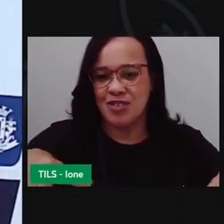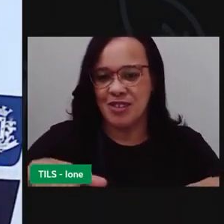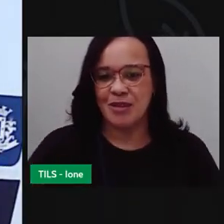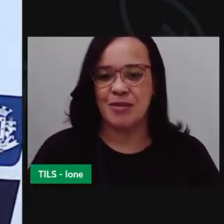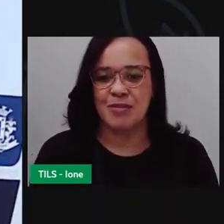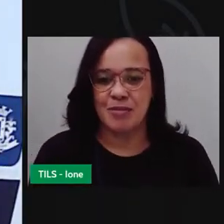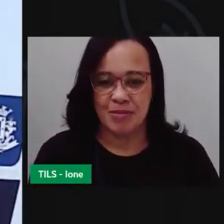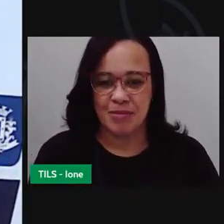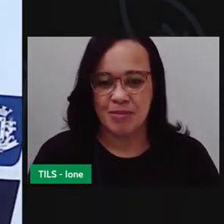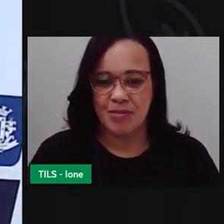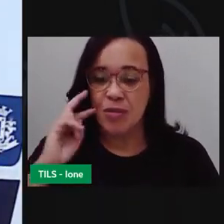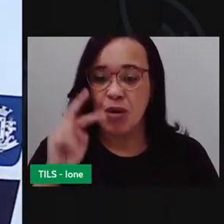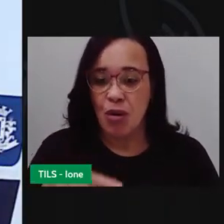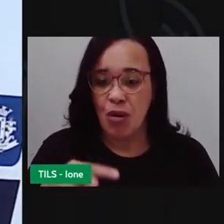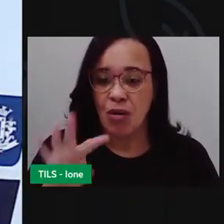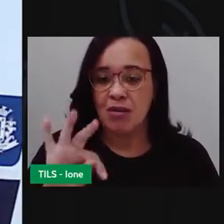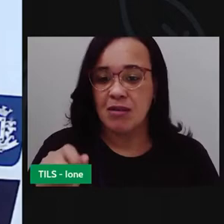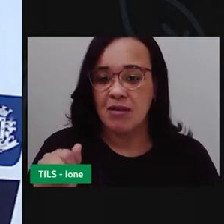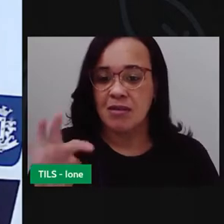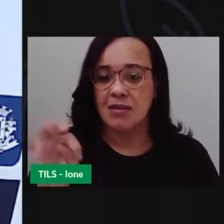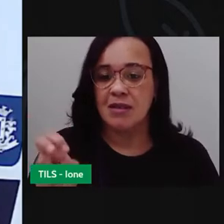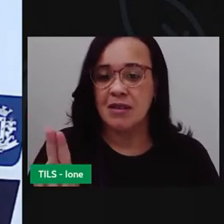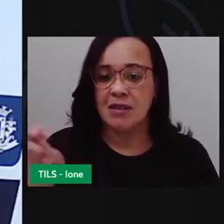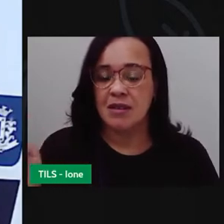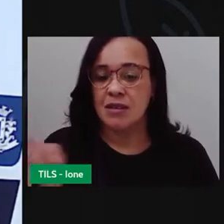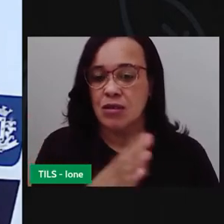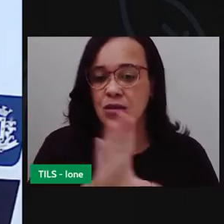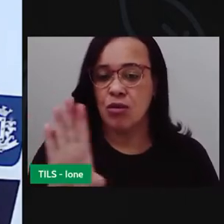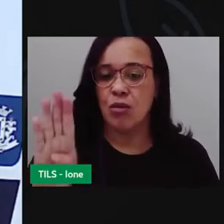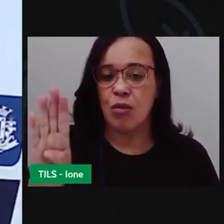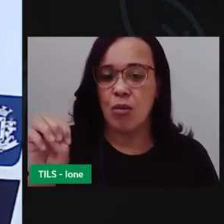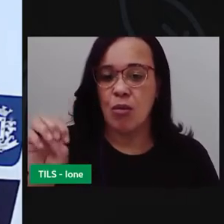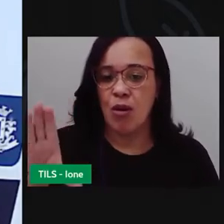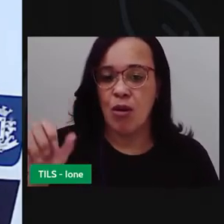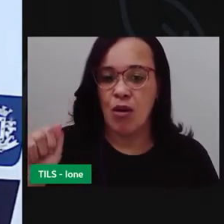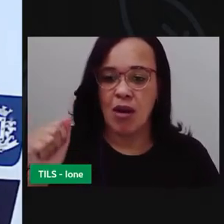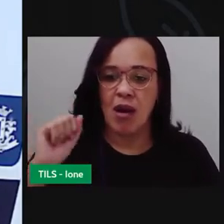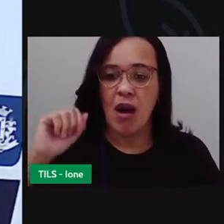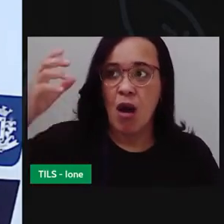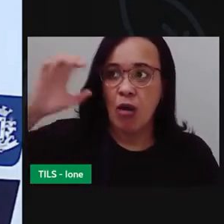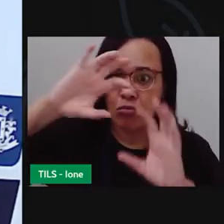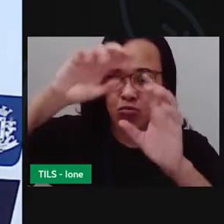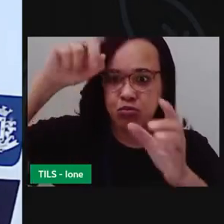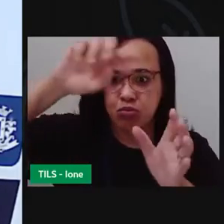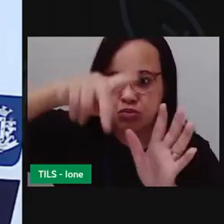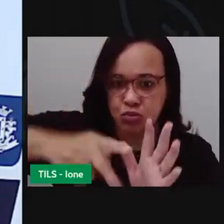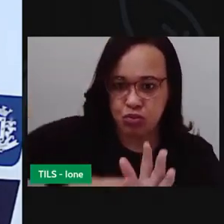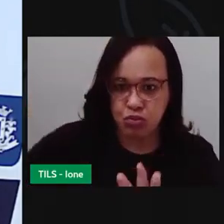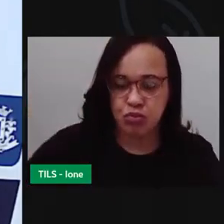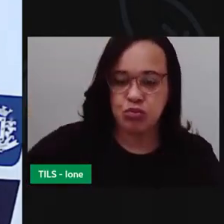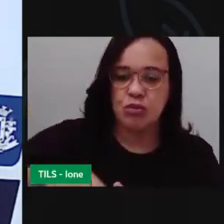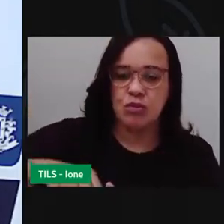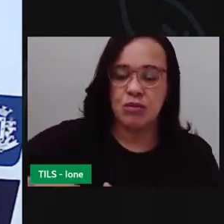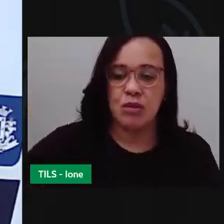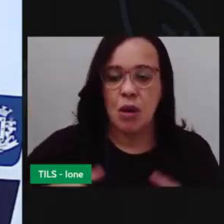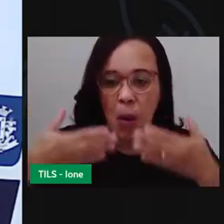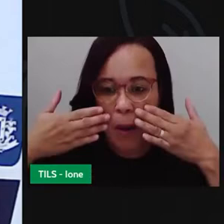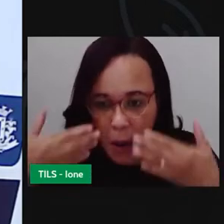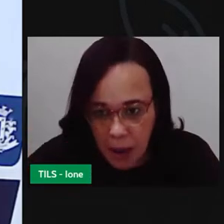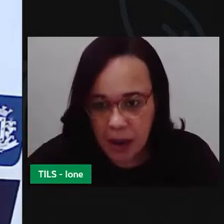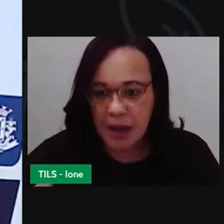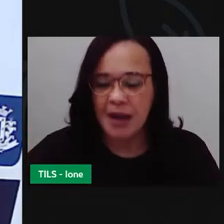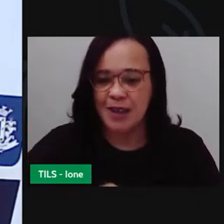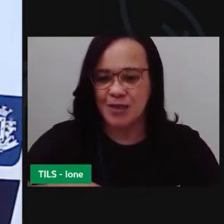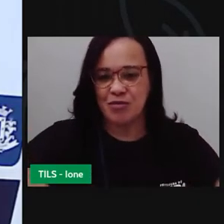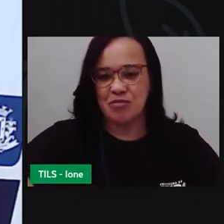E olha o tatu-bola que caiu lá no chão, batendo o rosto no chão.